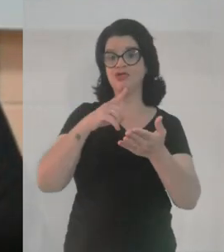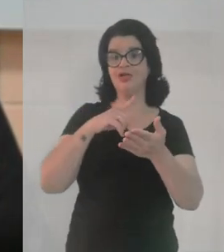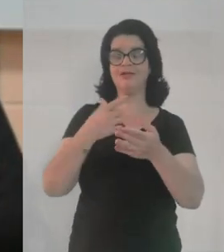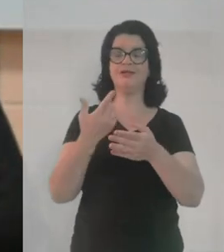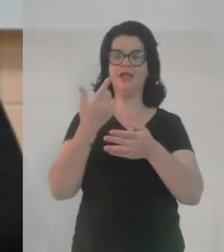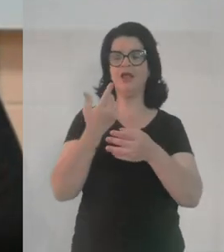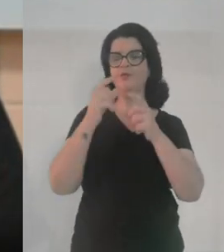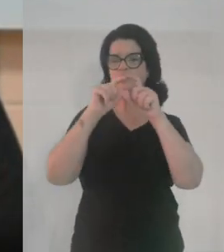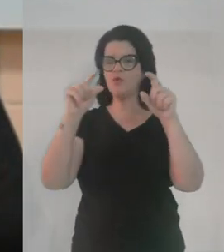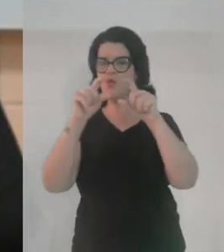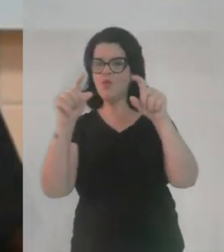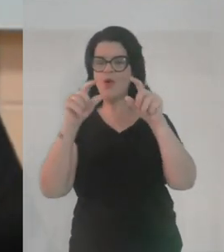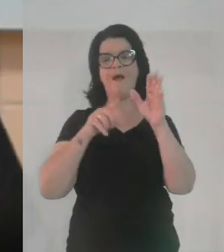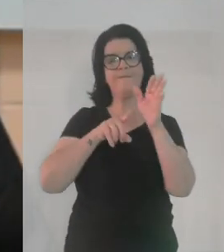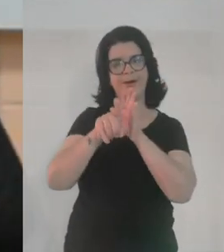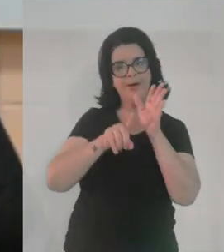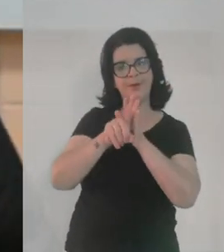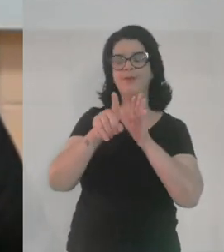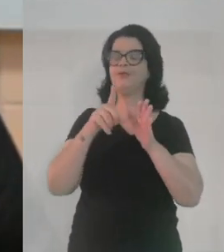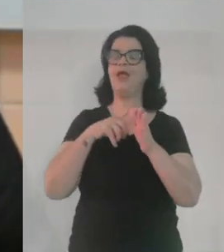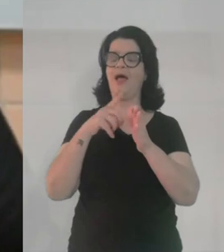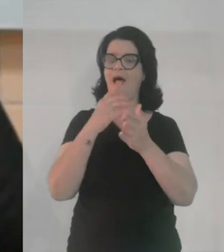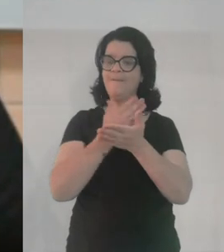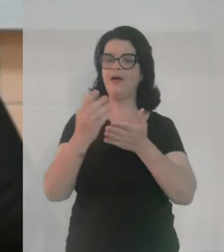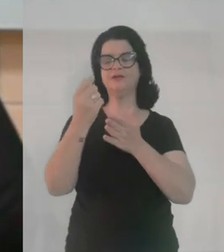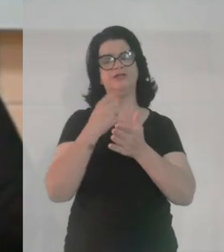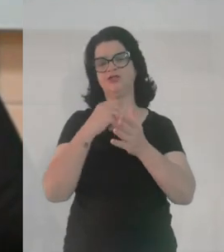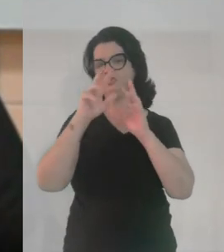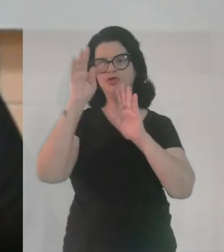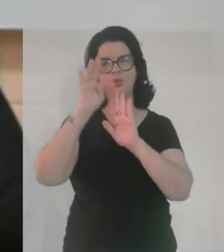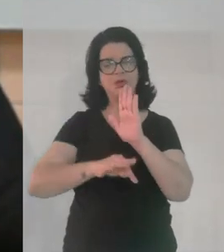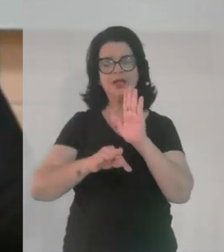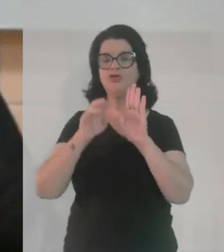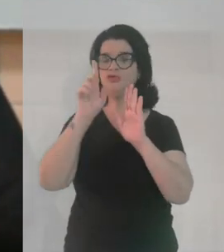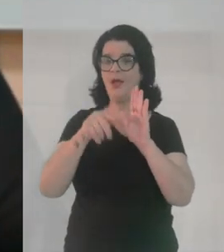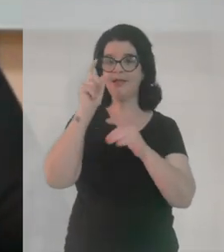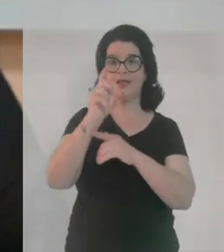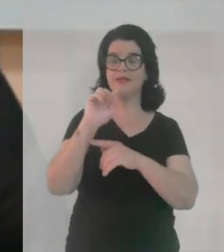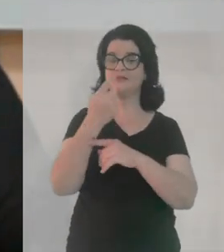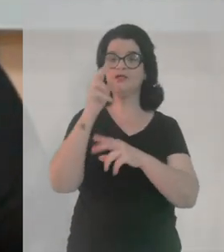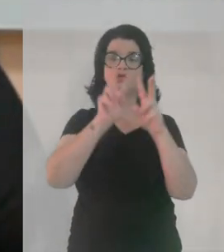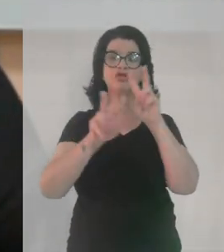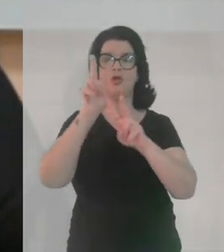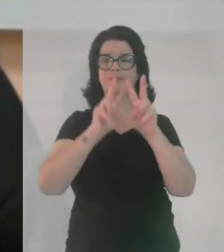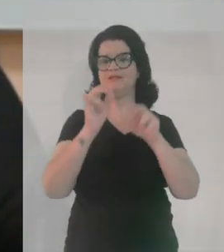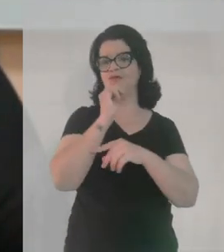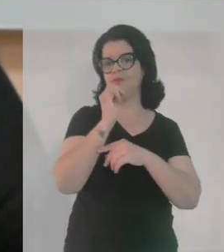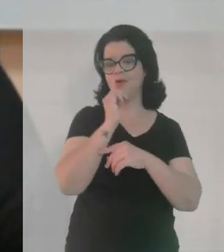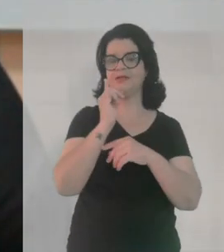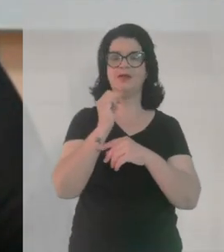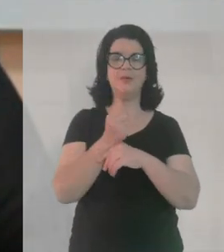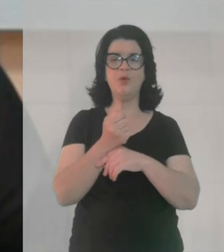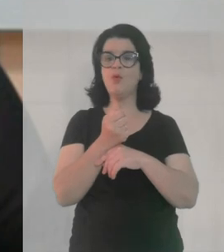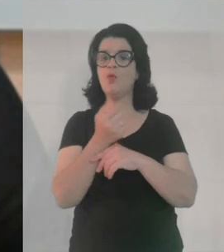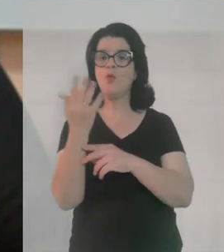um enunciado de uma questão a partir de um dado texto, né, é interessante a gente observar, por exemplo,